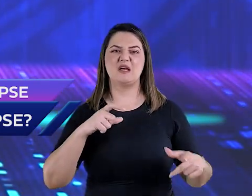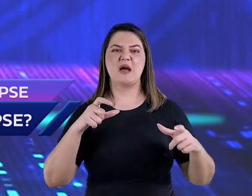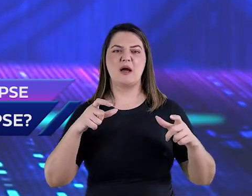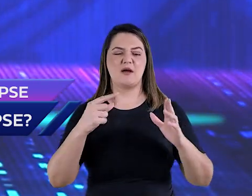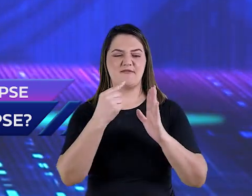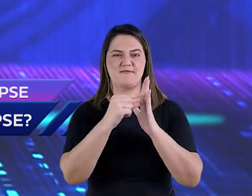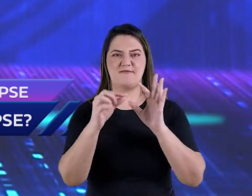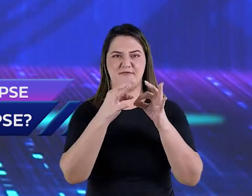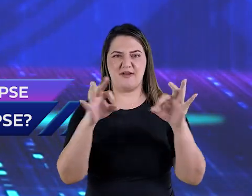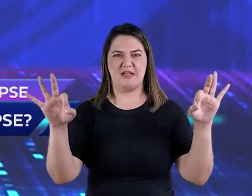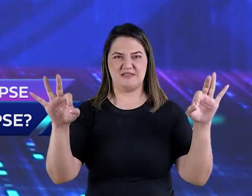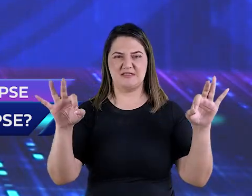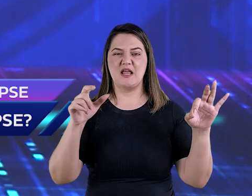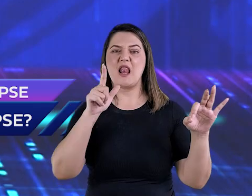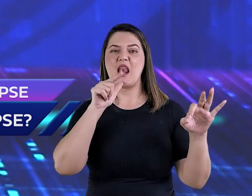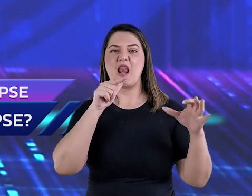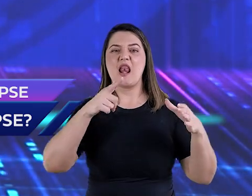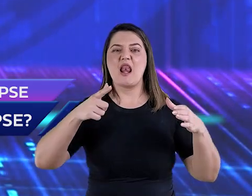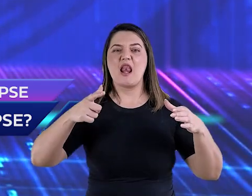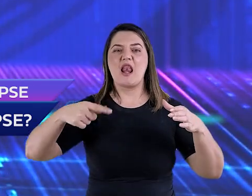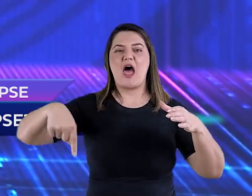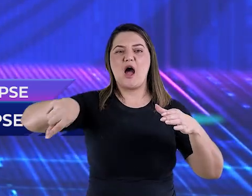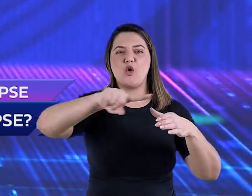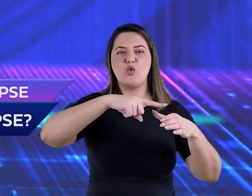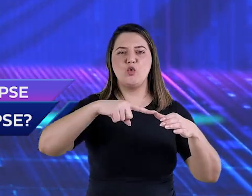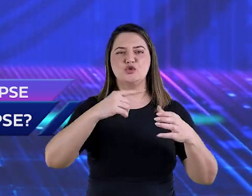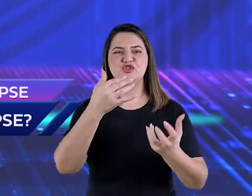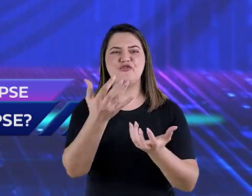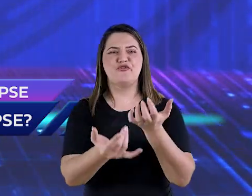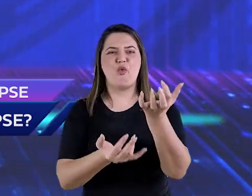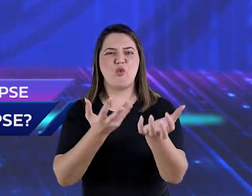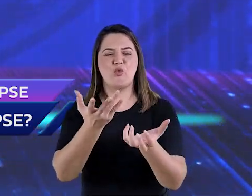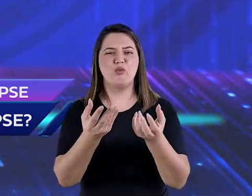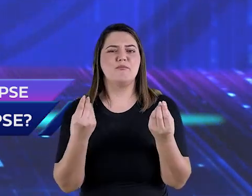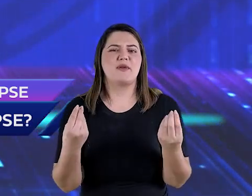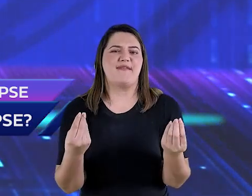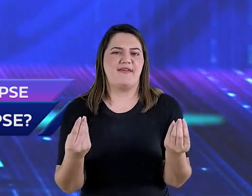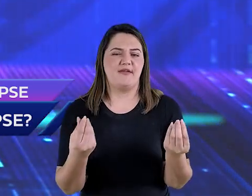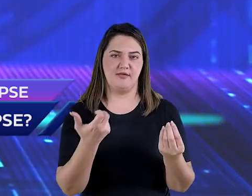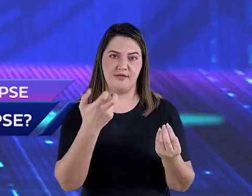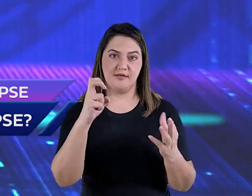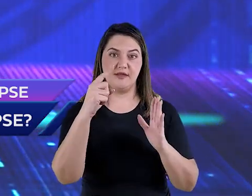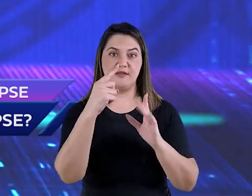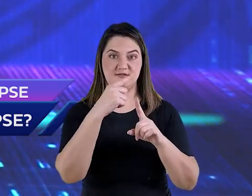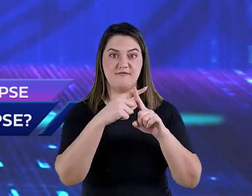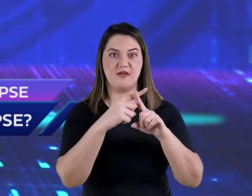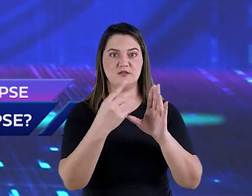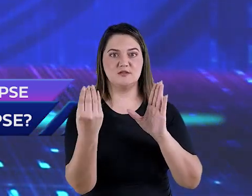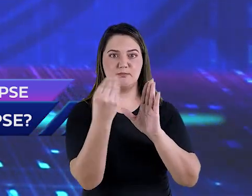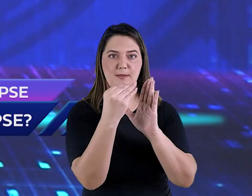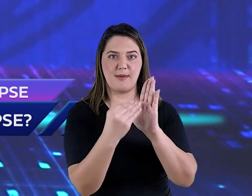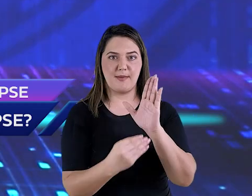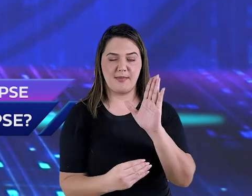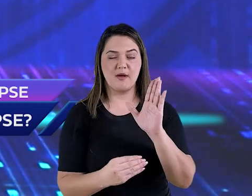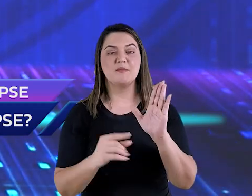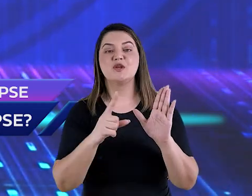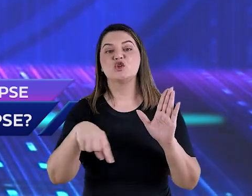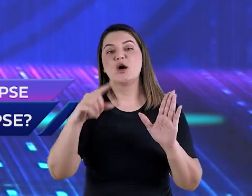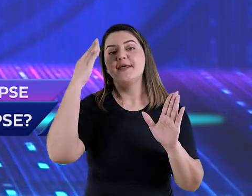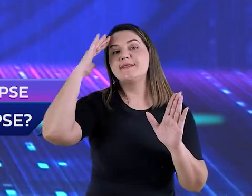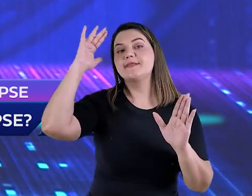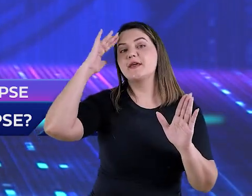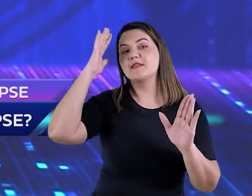fogo 15 vezes, para que todos nós compreendamos que a condenação é uma